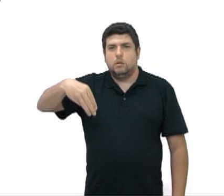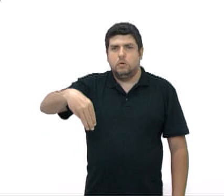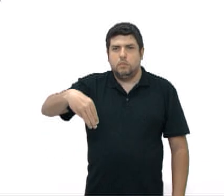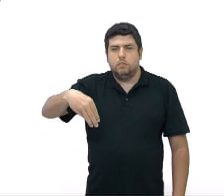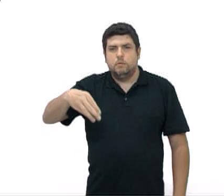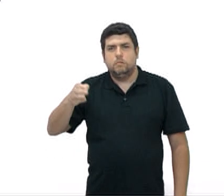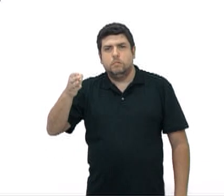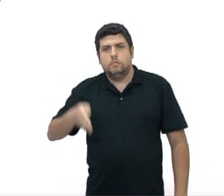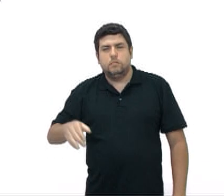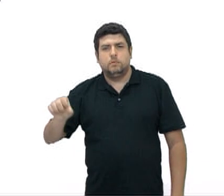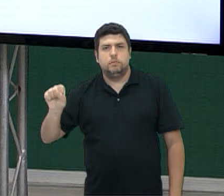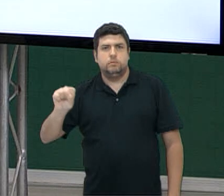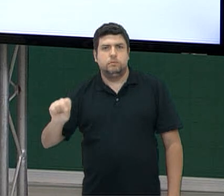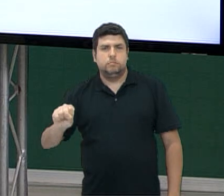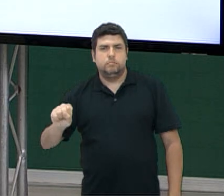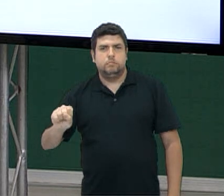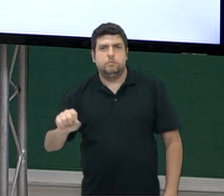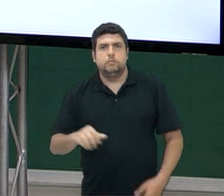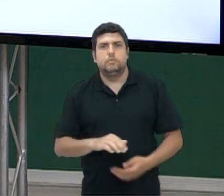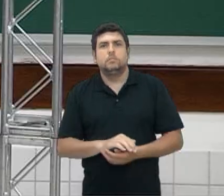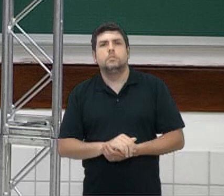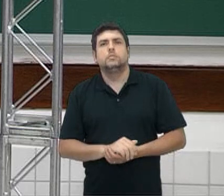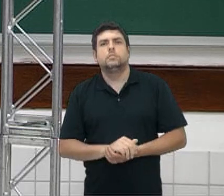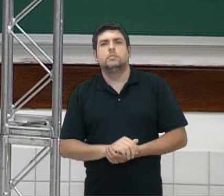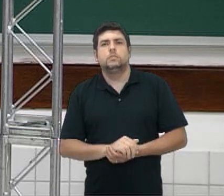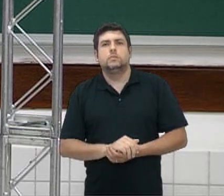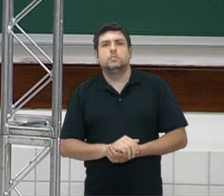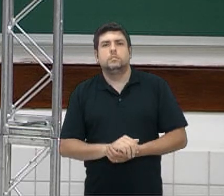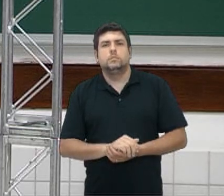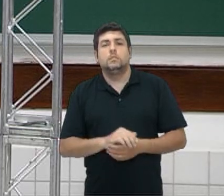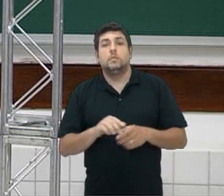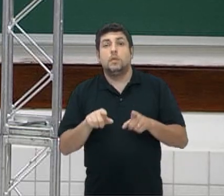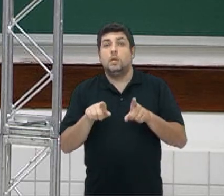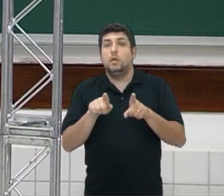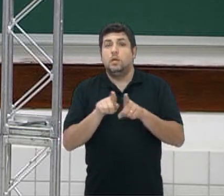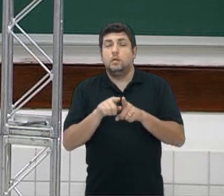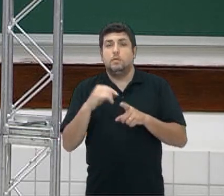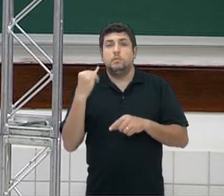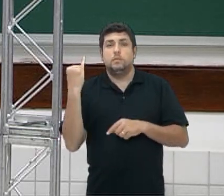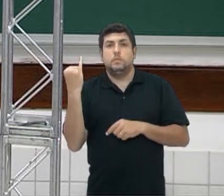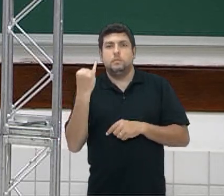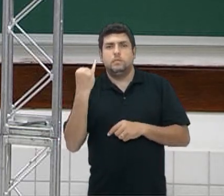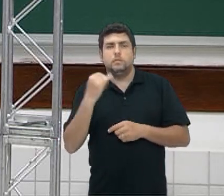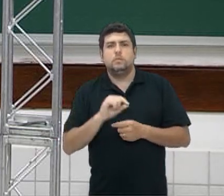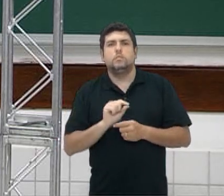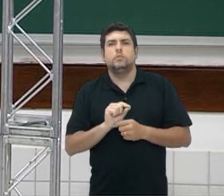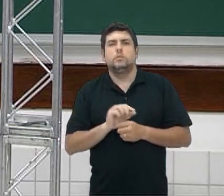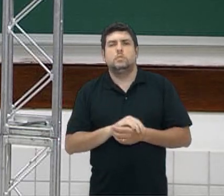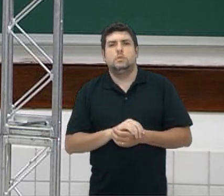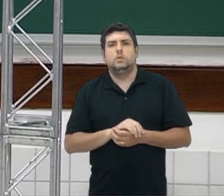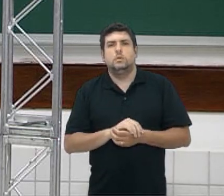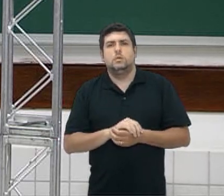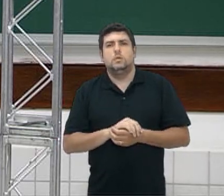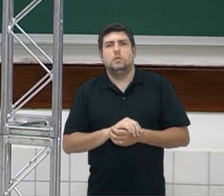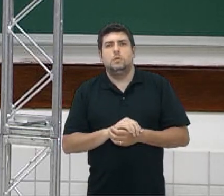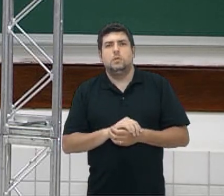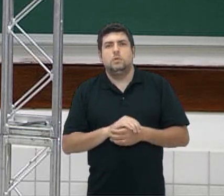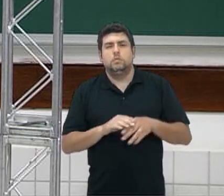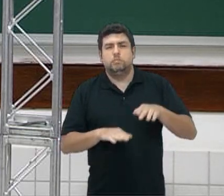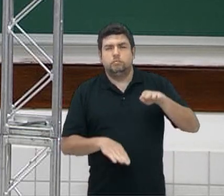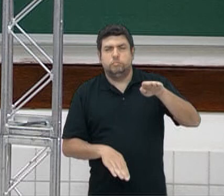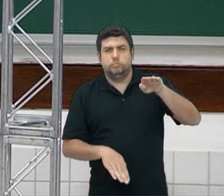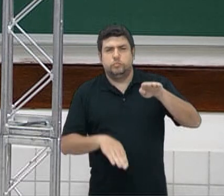Um outro princípio bastante importante que nós temos aqui também é o princípio da conservação da quantidade de